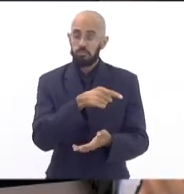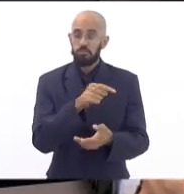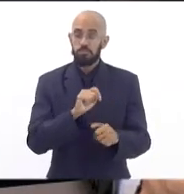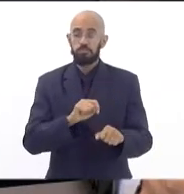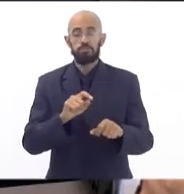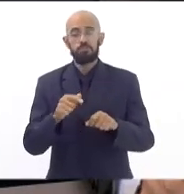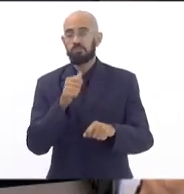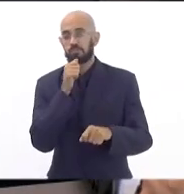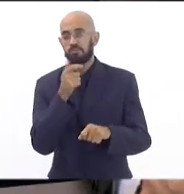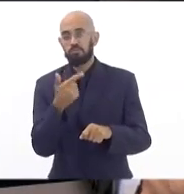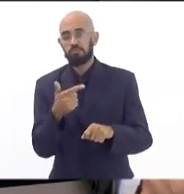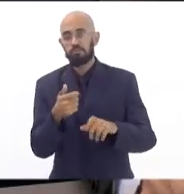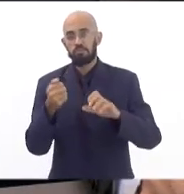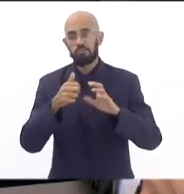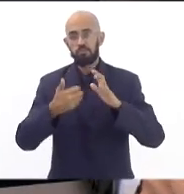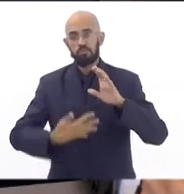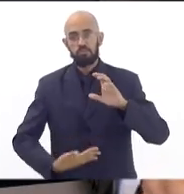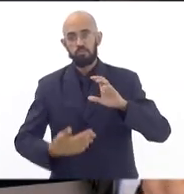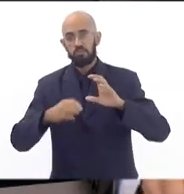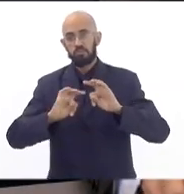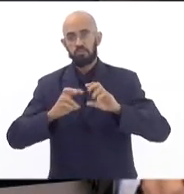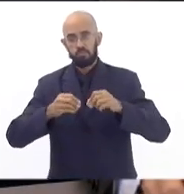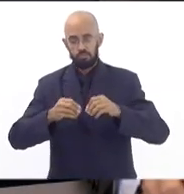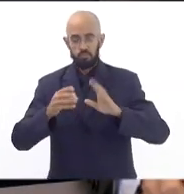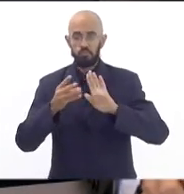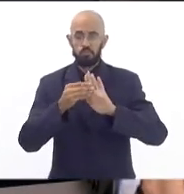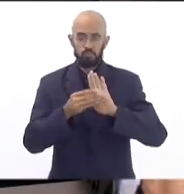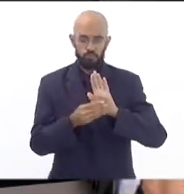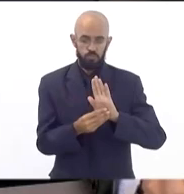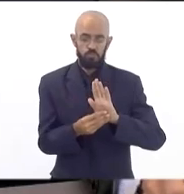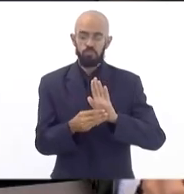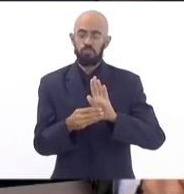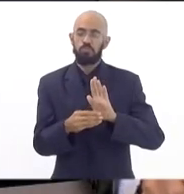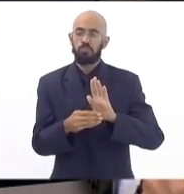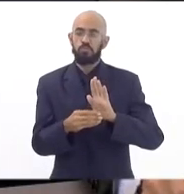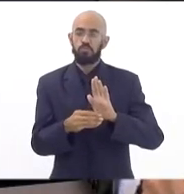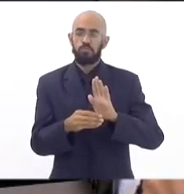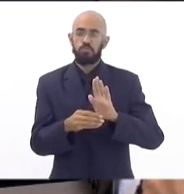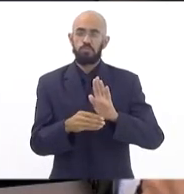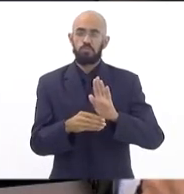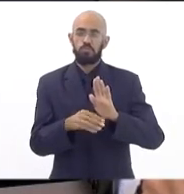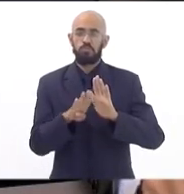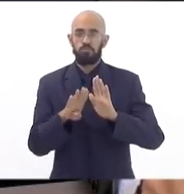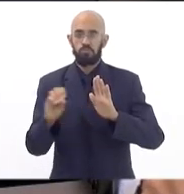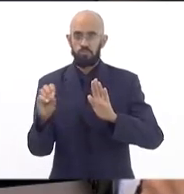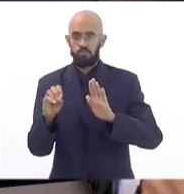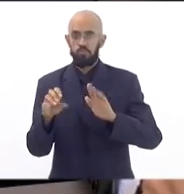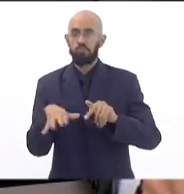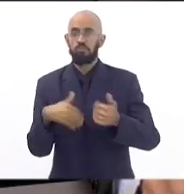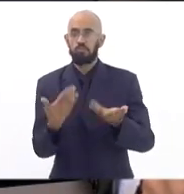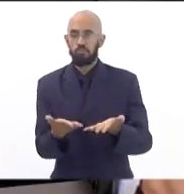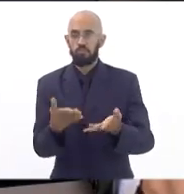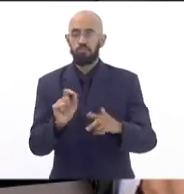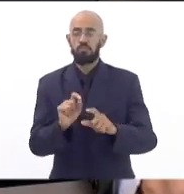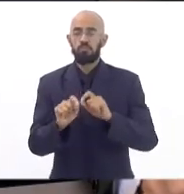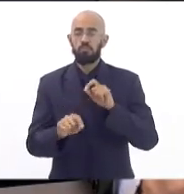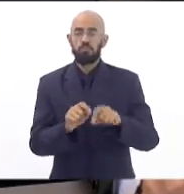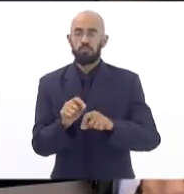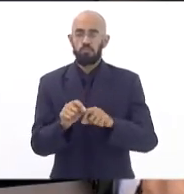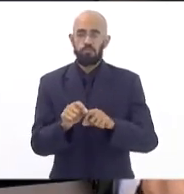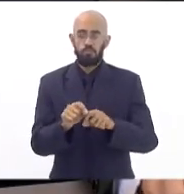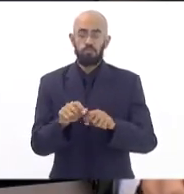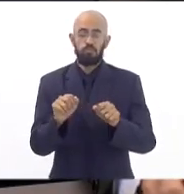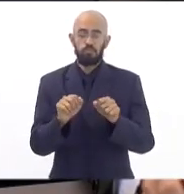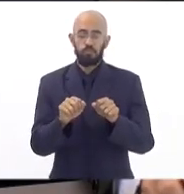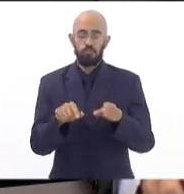se tenha todos os elementos necessários para o preenchimento do registro de ocorrência é então assim isso